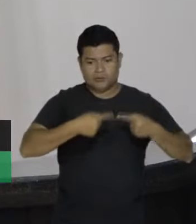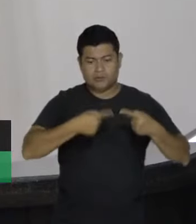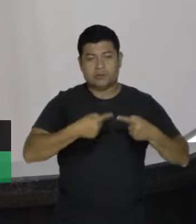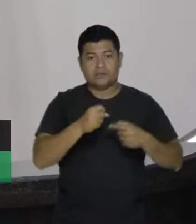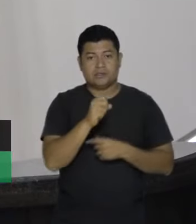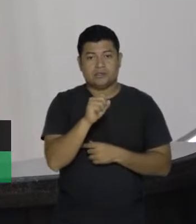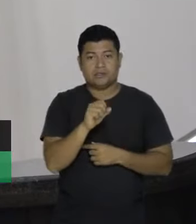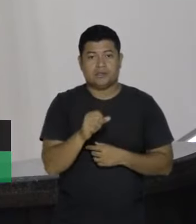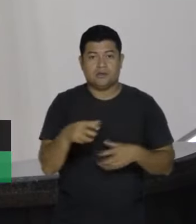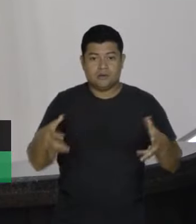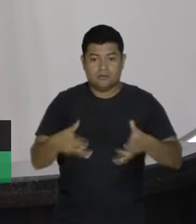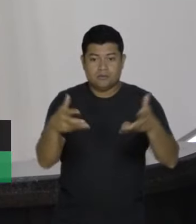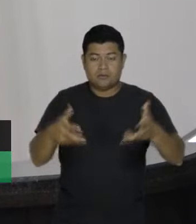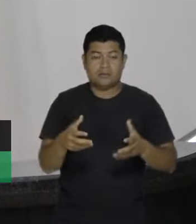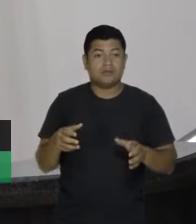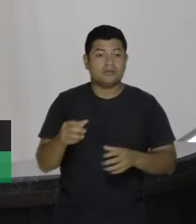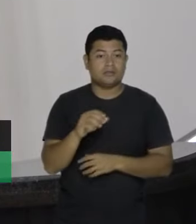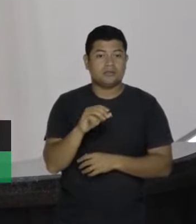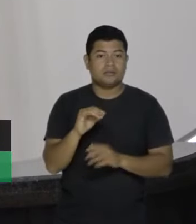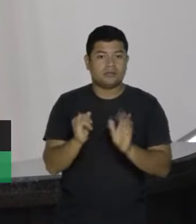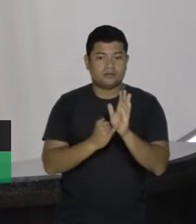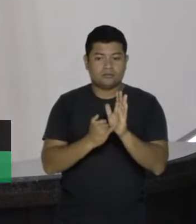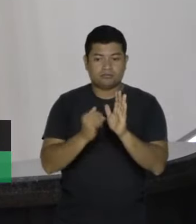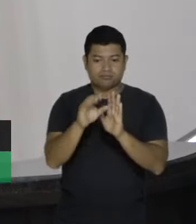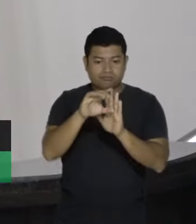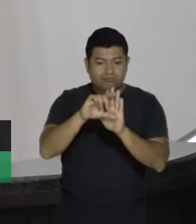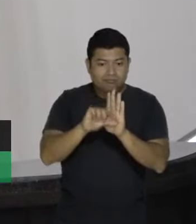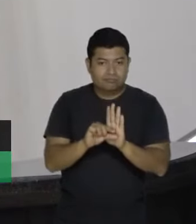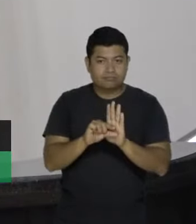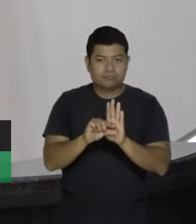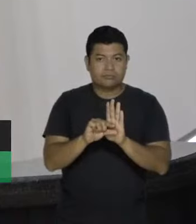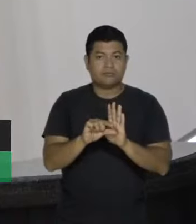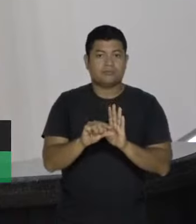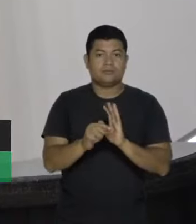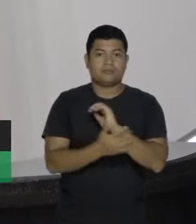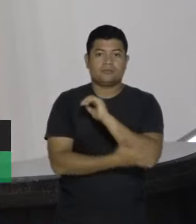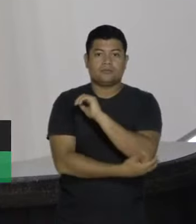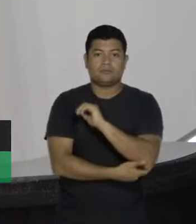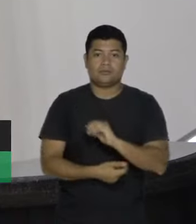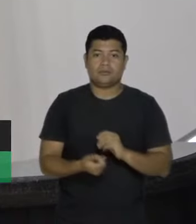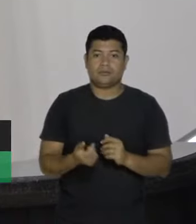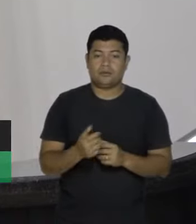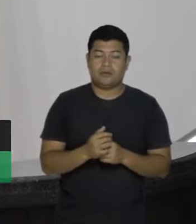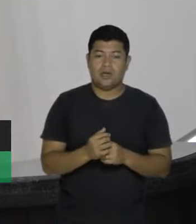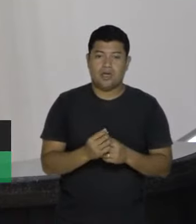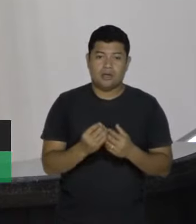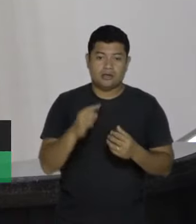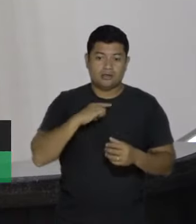de incentivo fiscal, deputado Antídio, do componente do calçado.